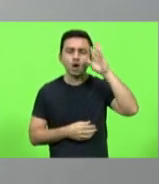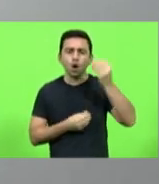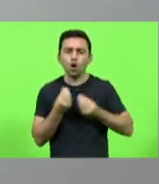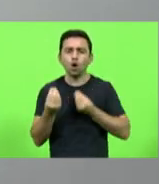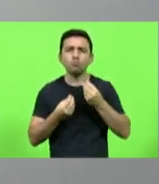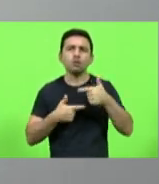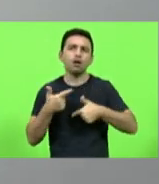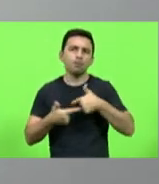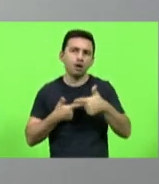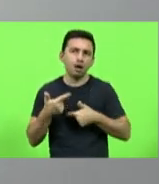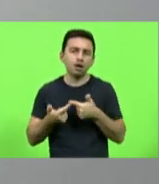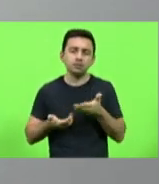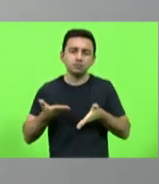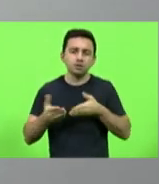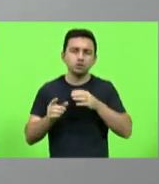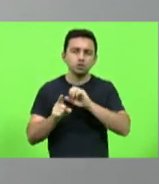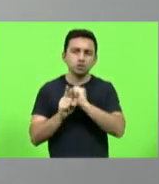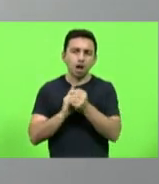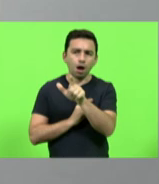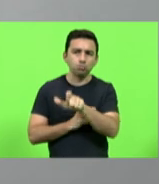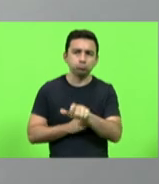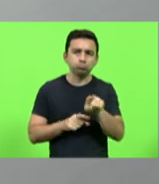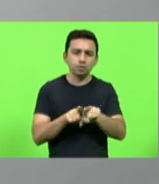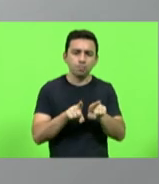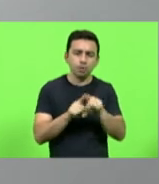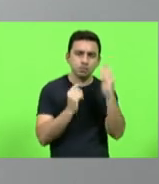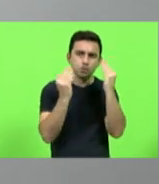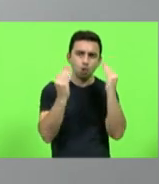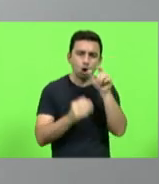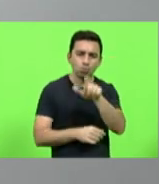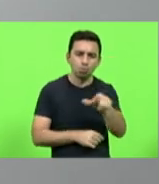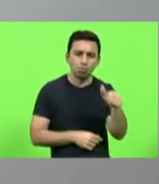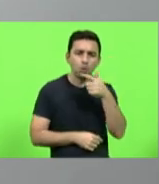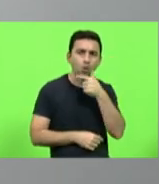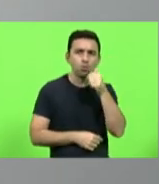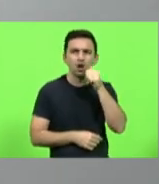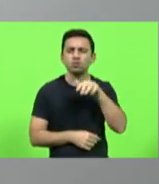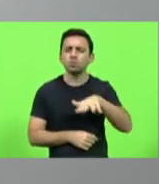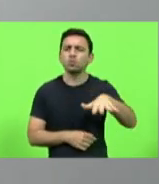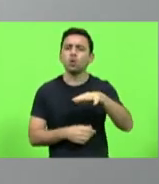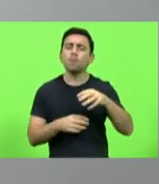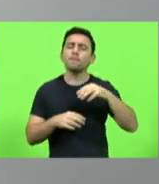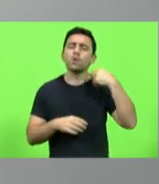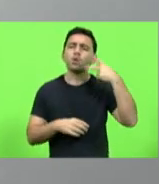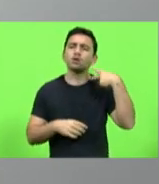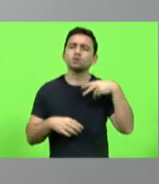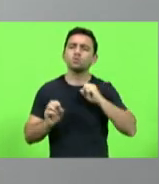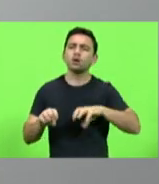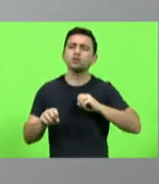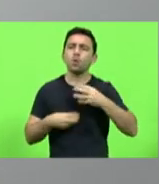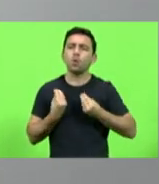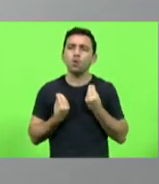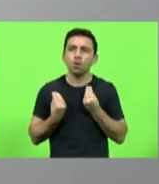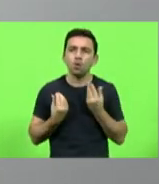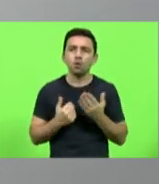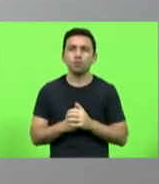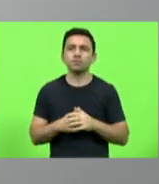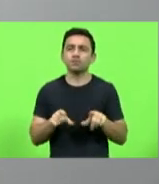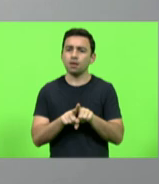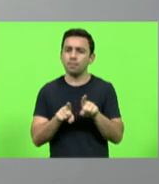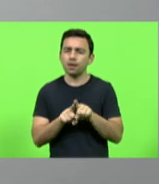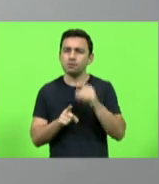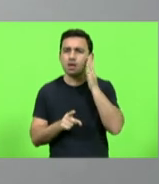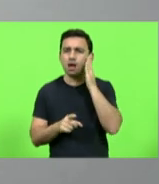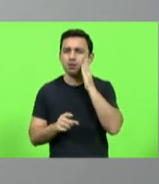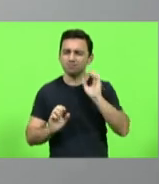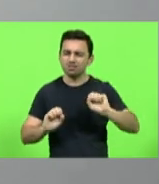tanto do assistente social, quanto do psicólogo, da psicóloga, na política de educação e a concepção de educação